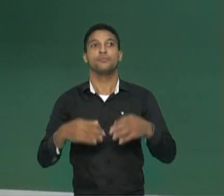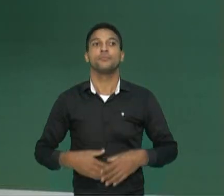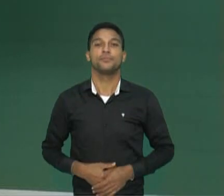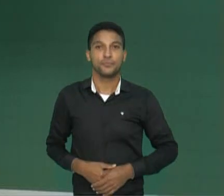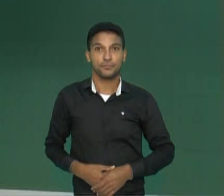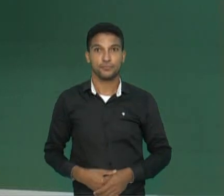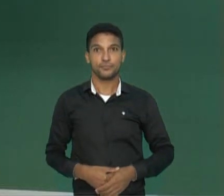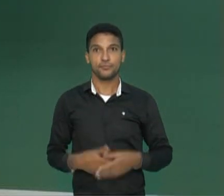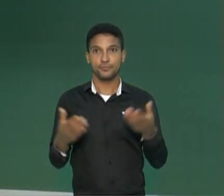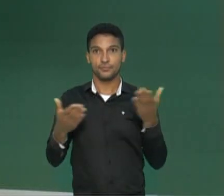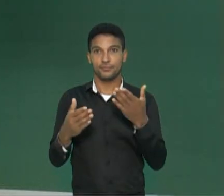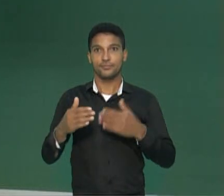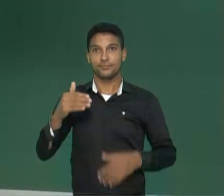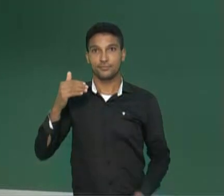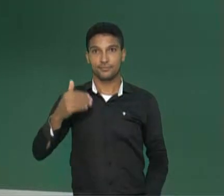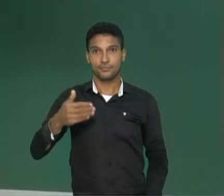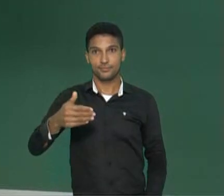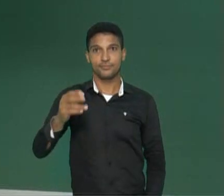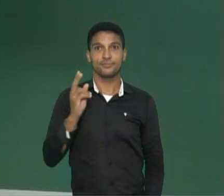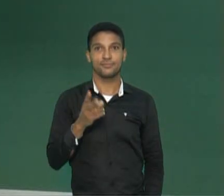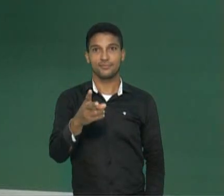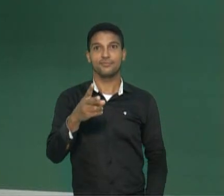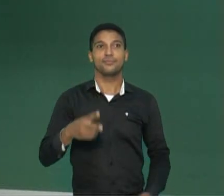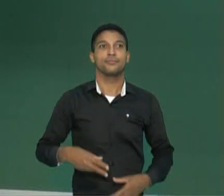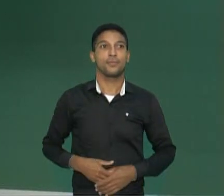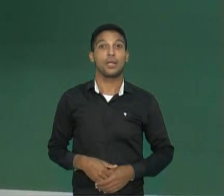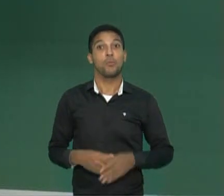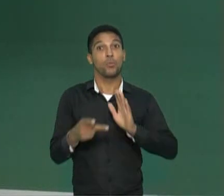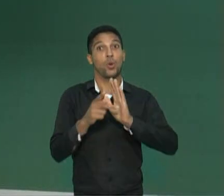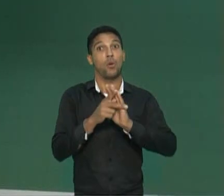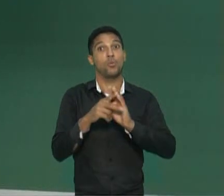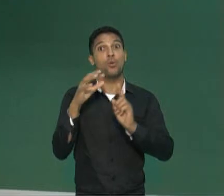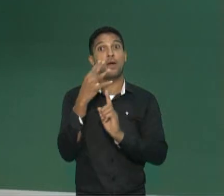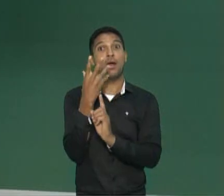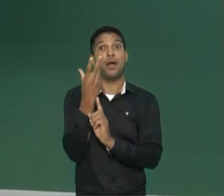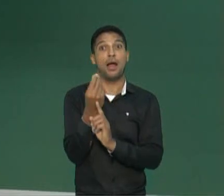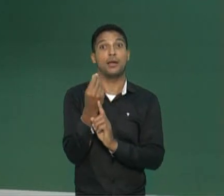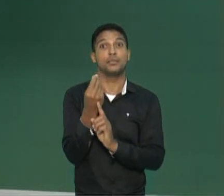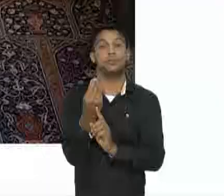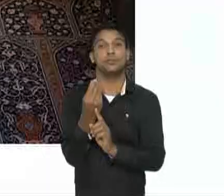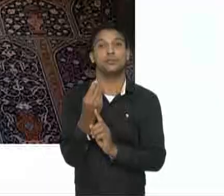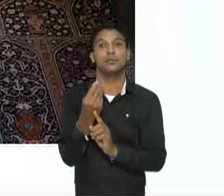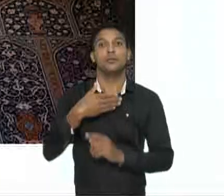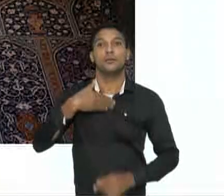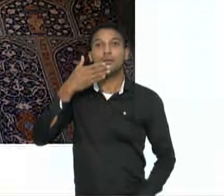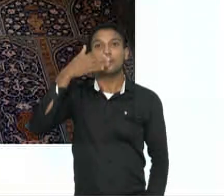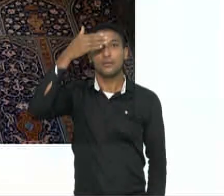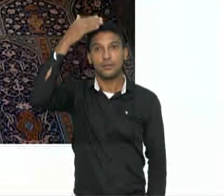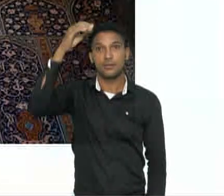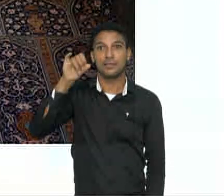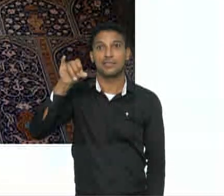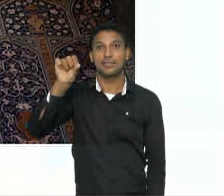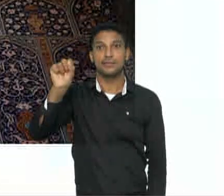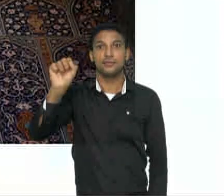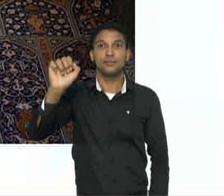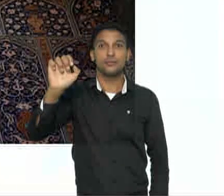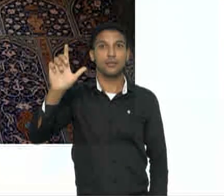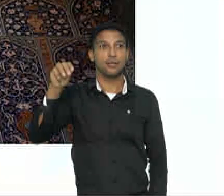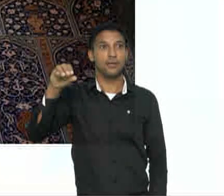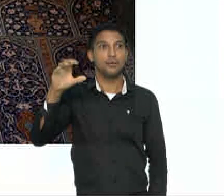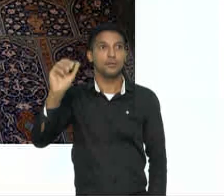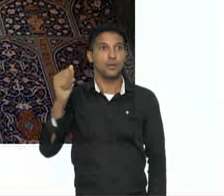vamos continuando, né, ainda falando de arte islâmica, surgiu as muqarnas, que era aquela espécie de estalactites que a gente viu na